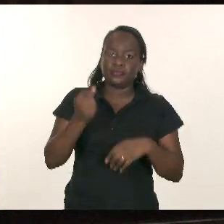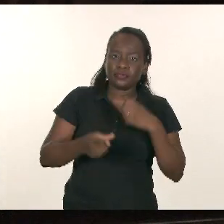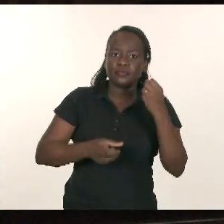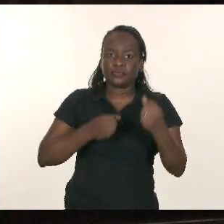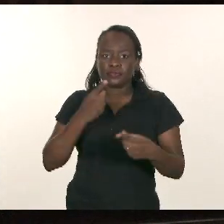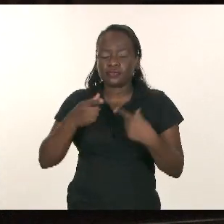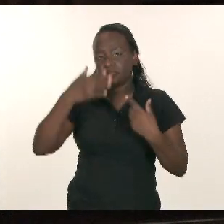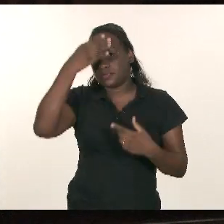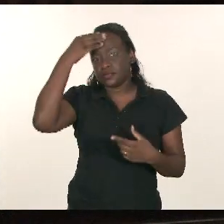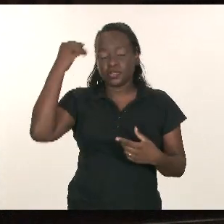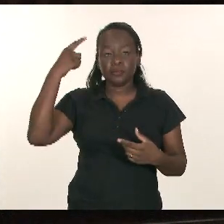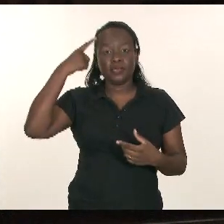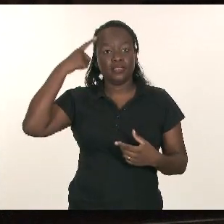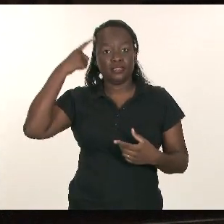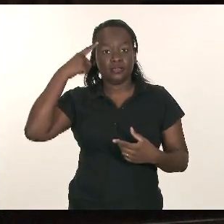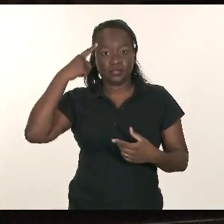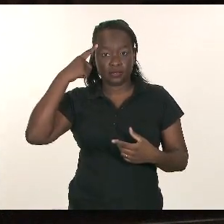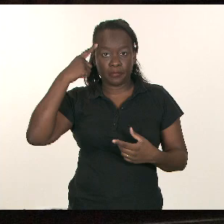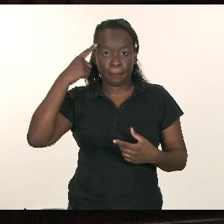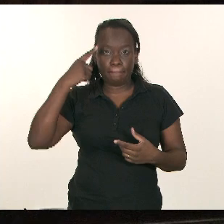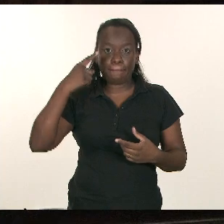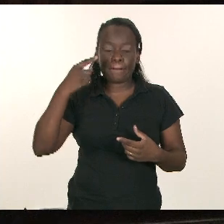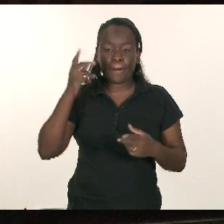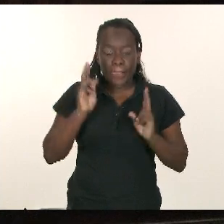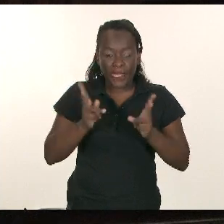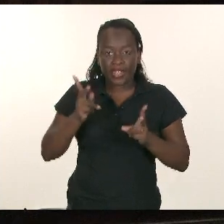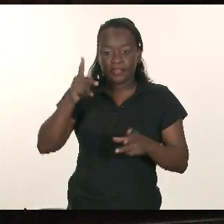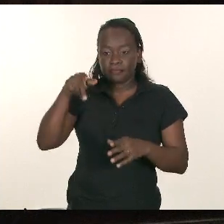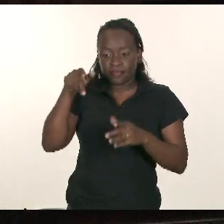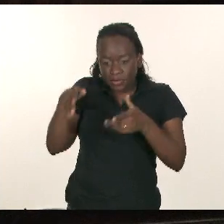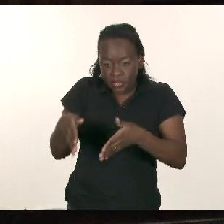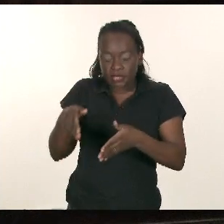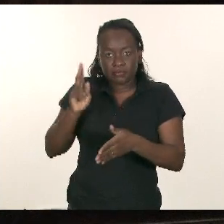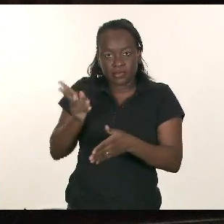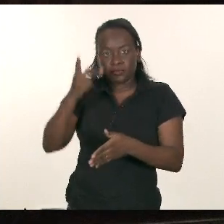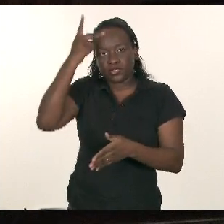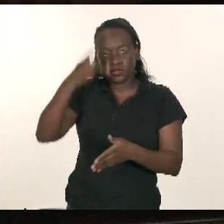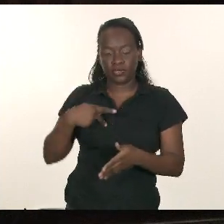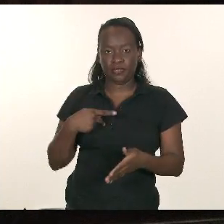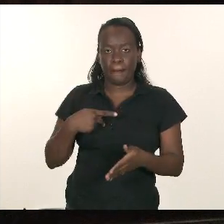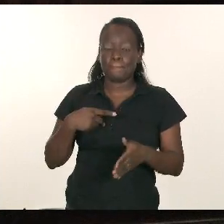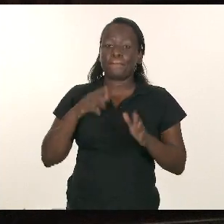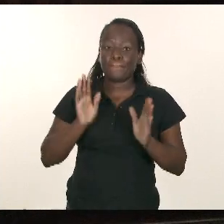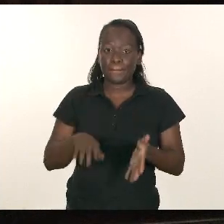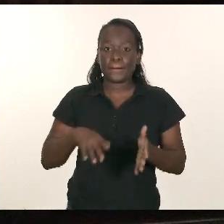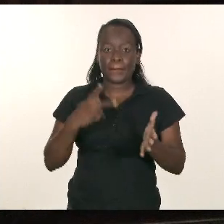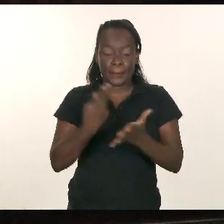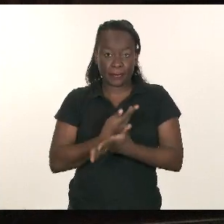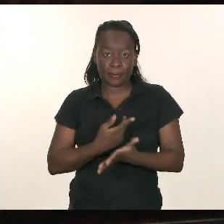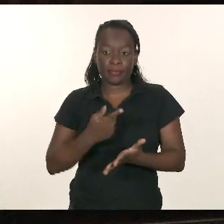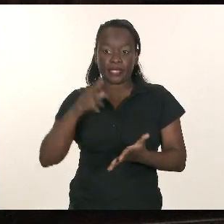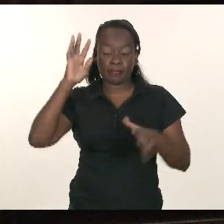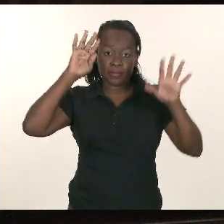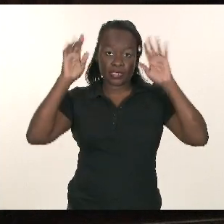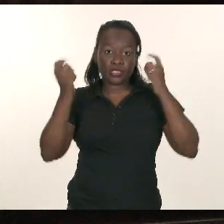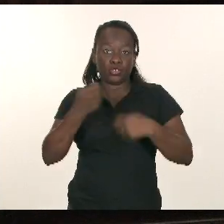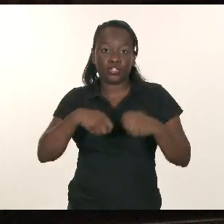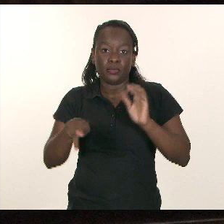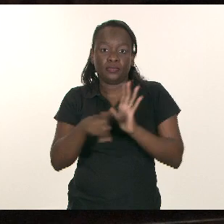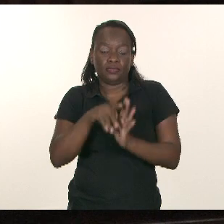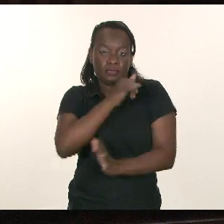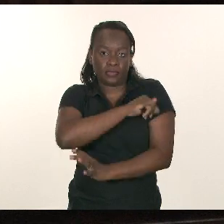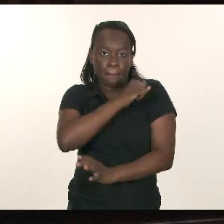se esqueceu de pensar a si mesmo, ou sobre si mesmo. Não é? É o caso do pensamento econômico